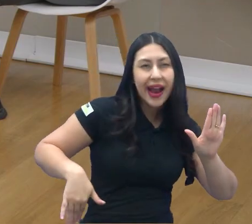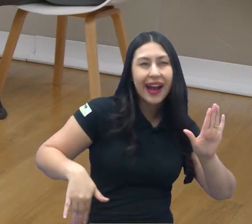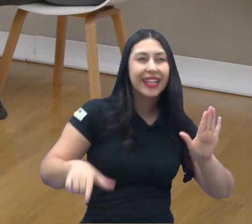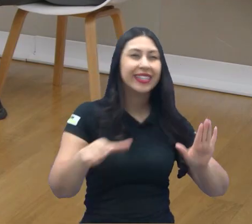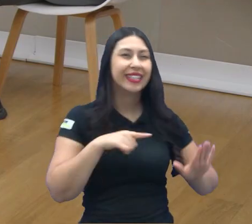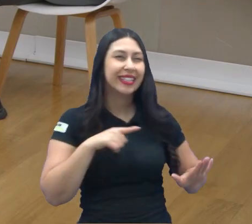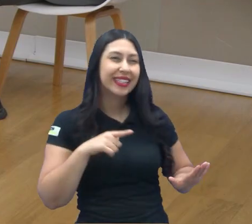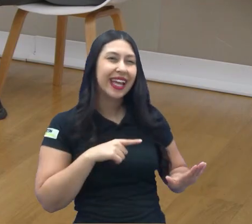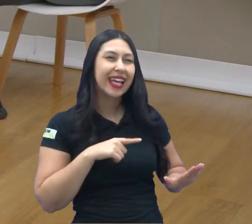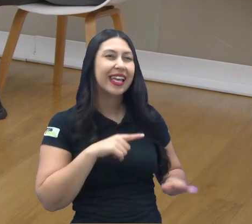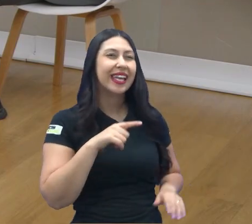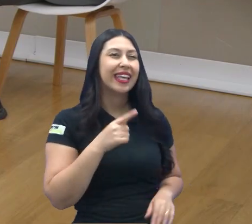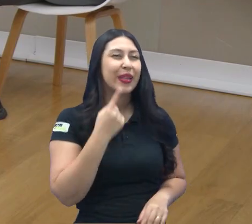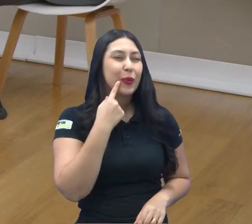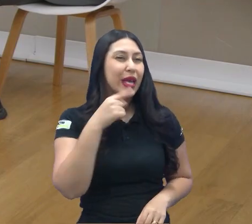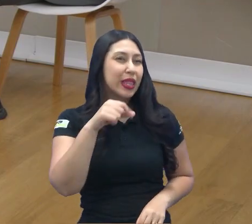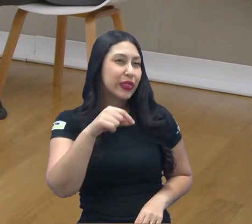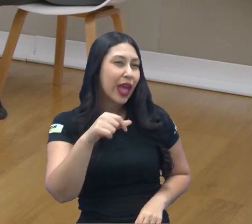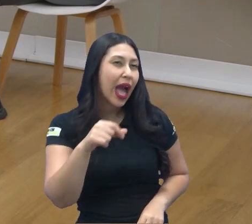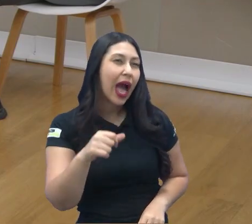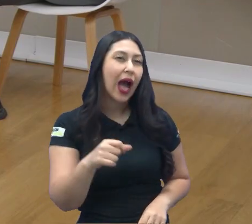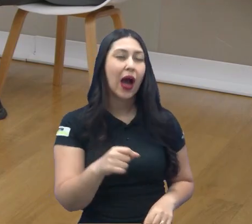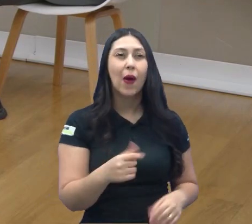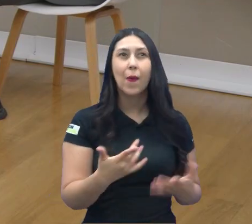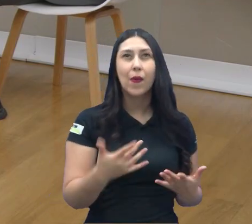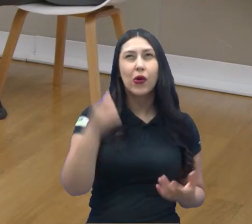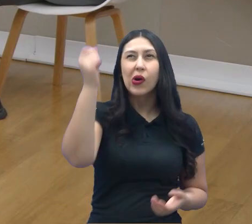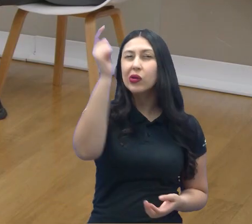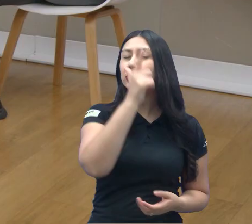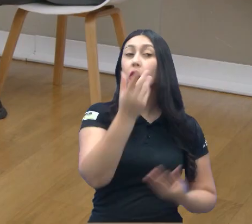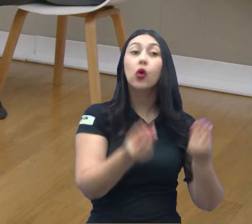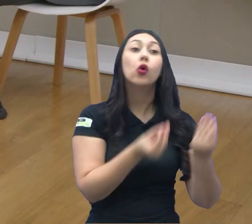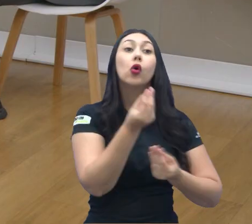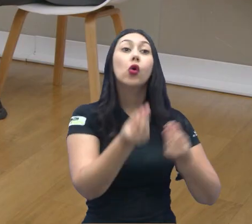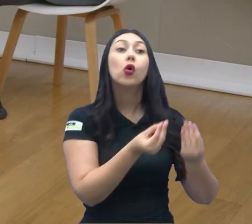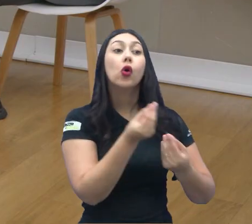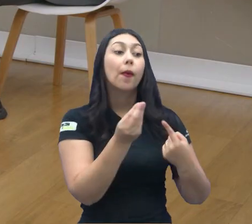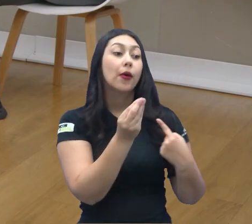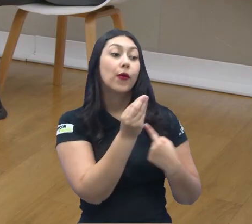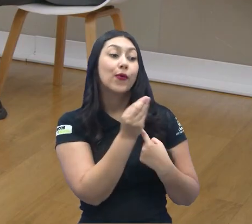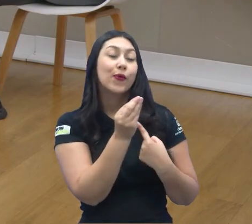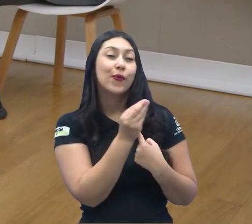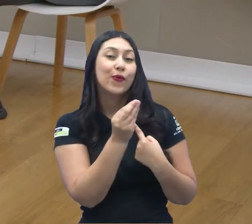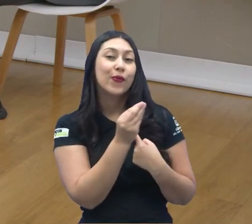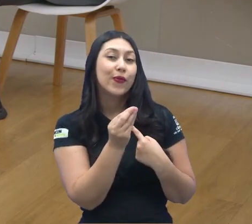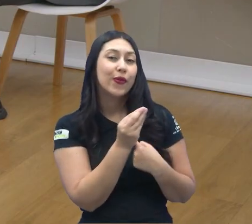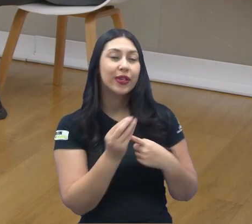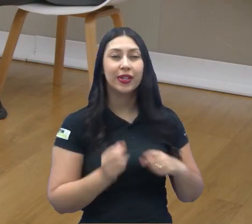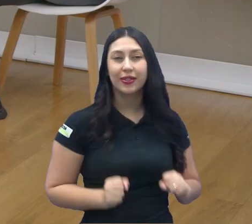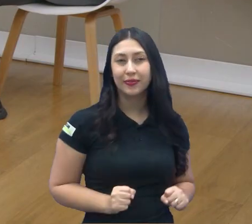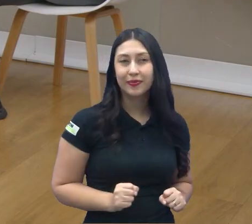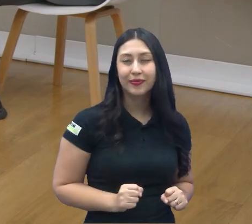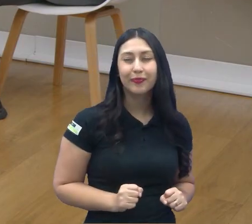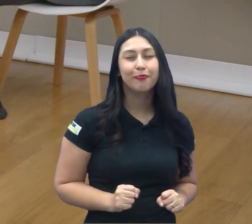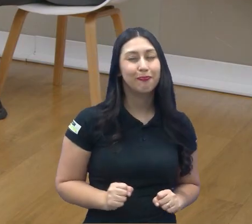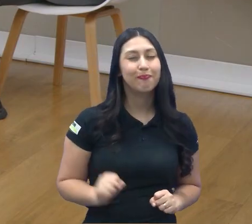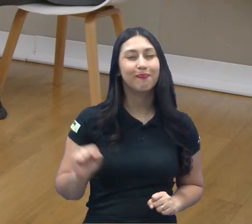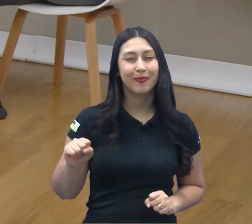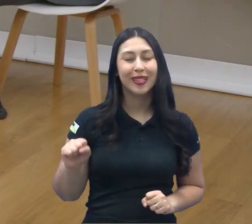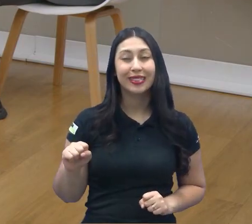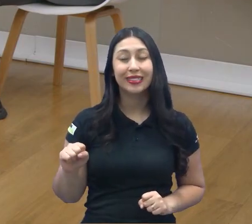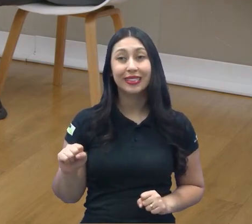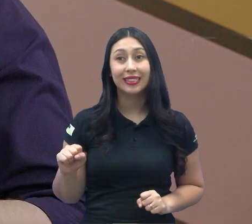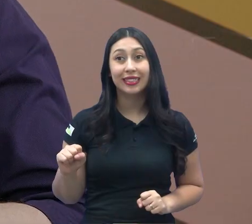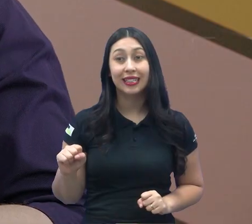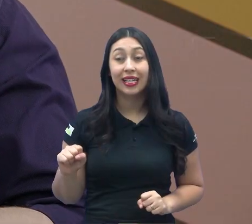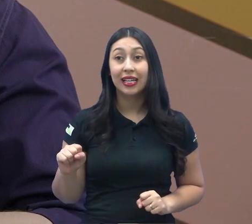sal, água, enfim, sol. Quais os cuidados nesses dias quentes, quando as pessoas saem de férias? Perfeito, Gia. A função